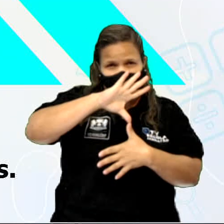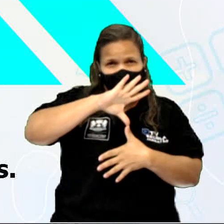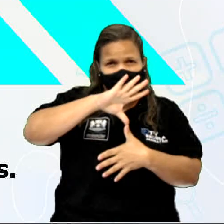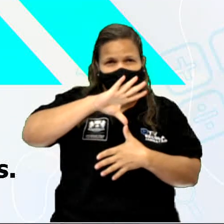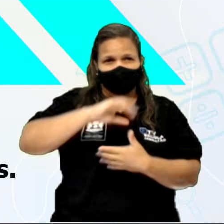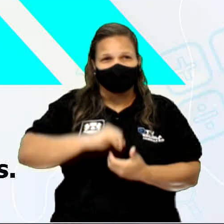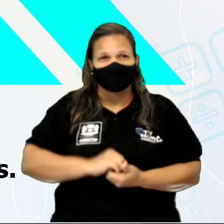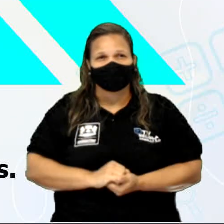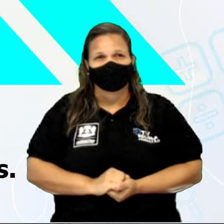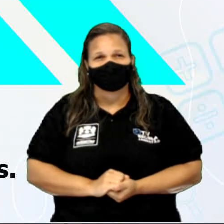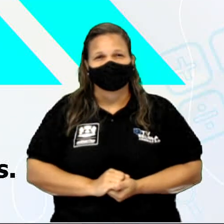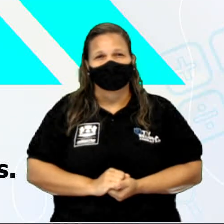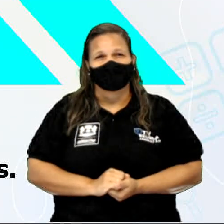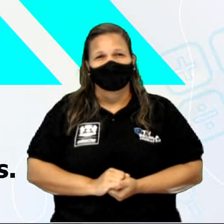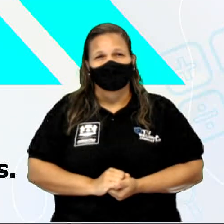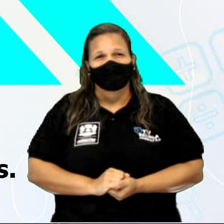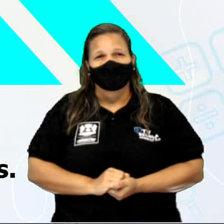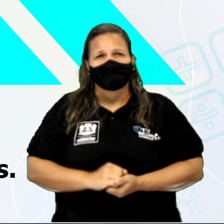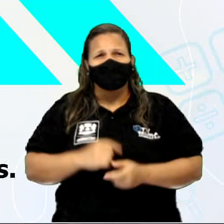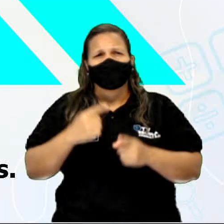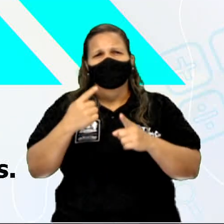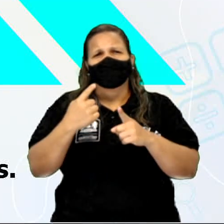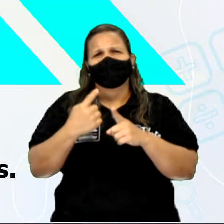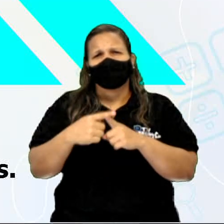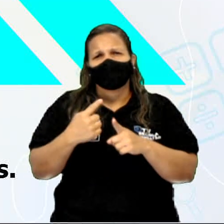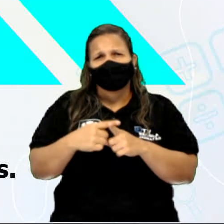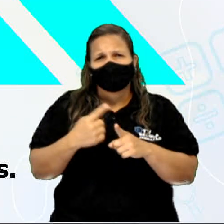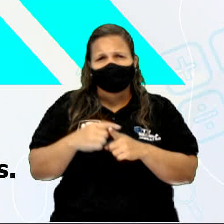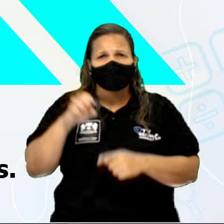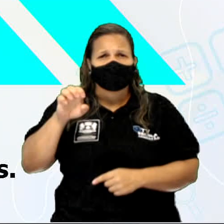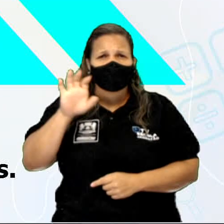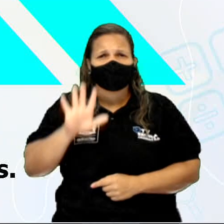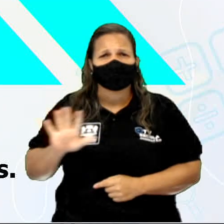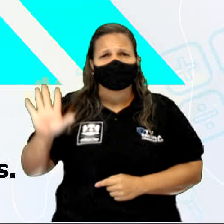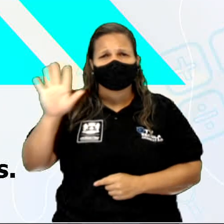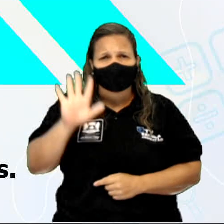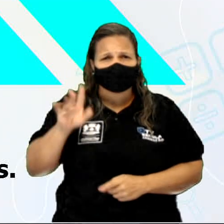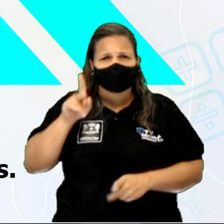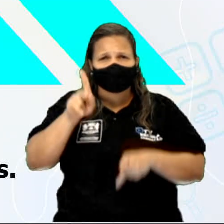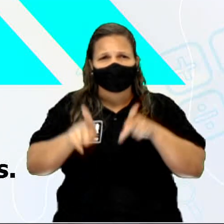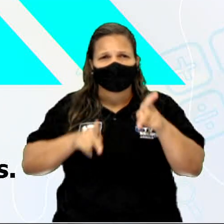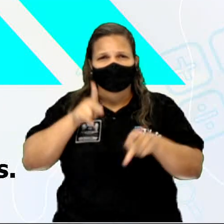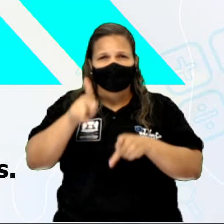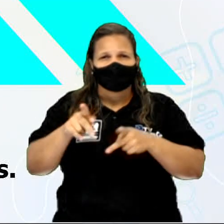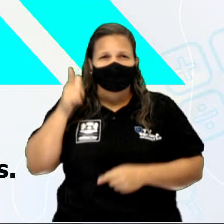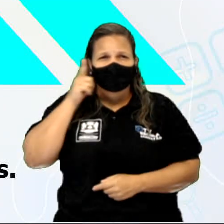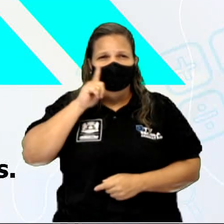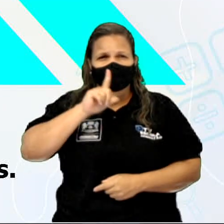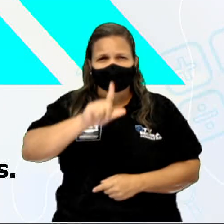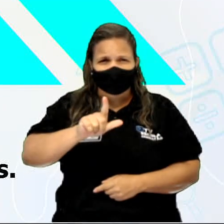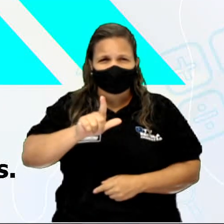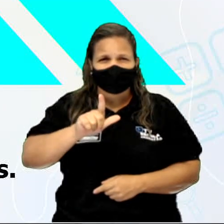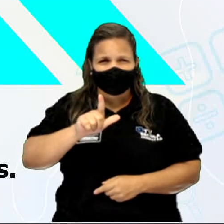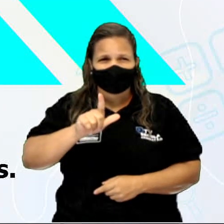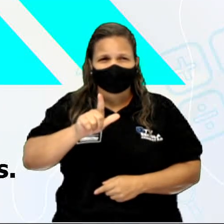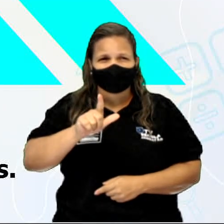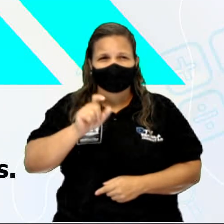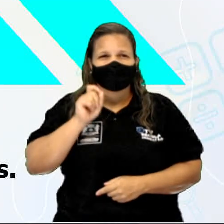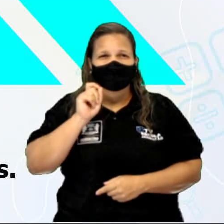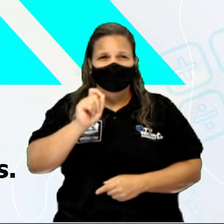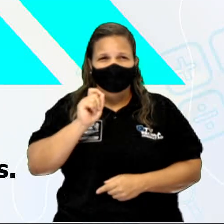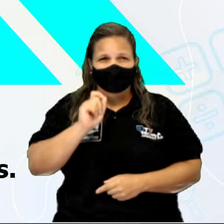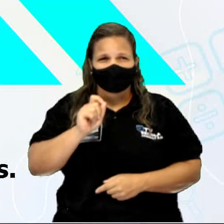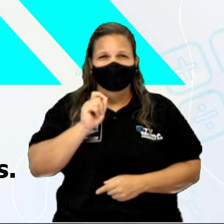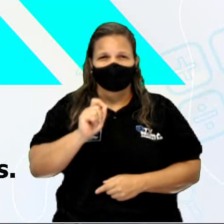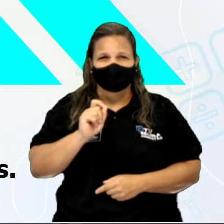os espanhóis levaram a melhor. A gente pode começar com o emprego da metalurgia, porque